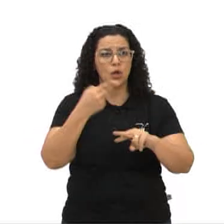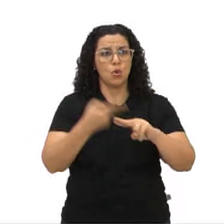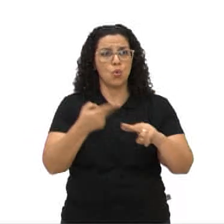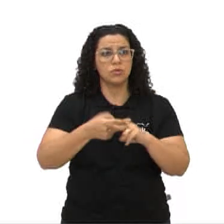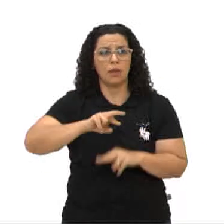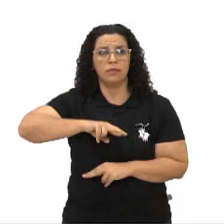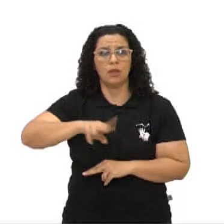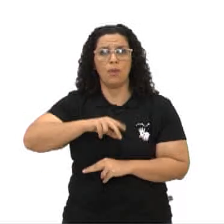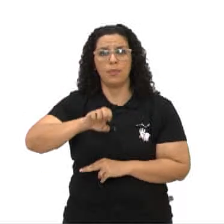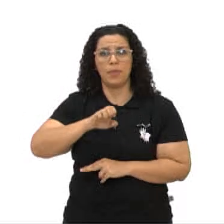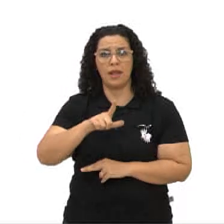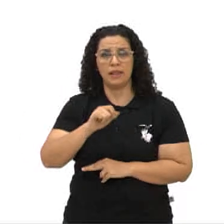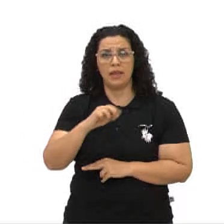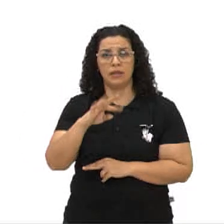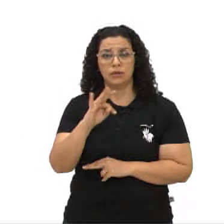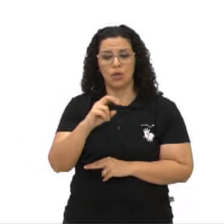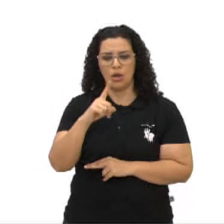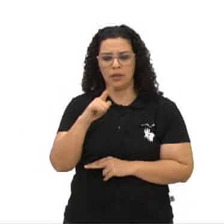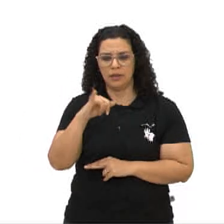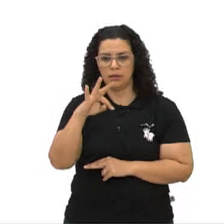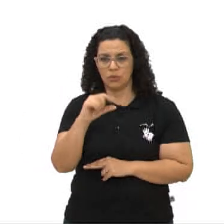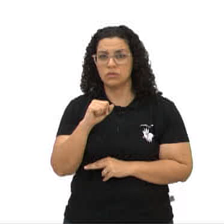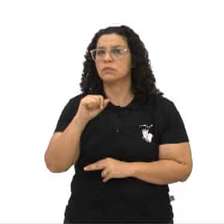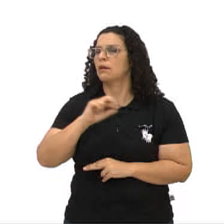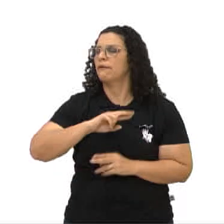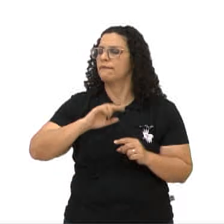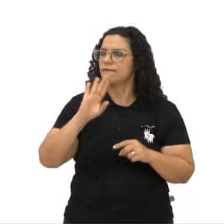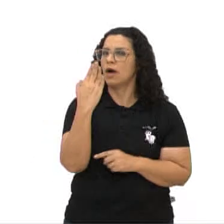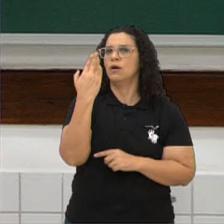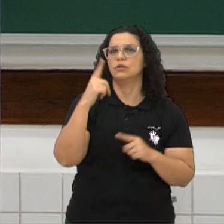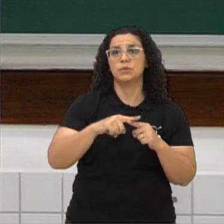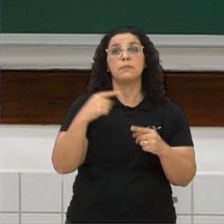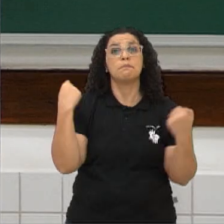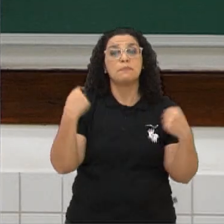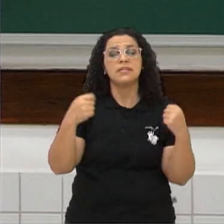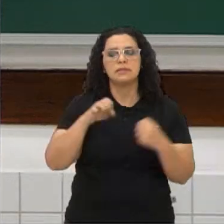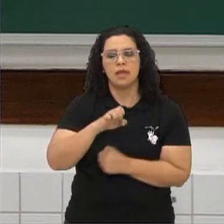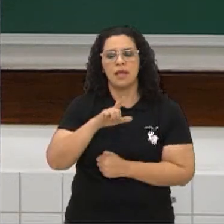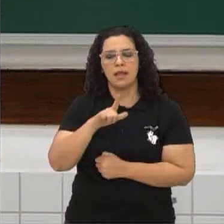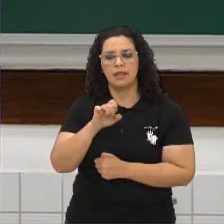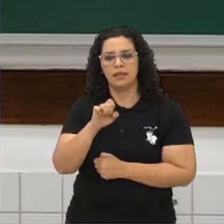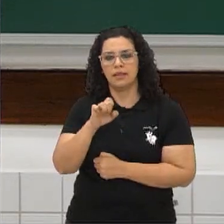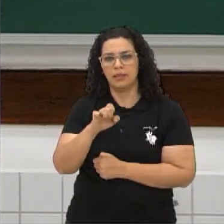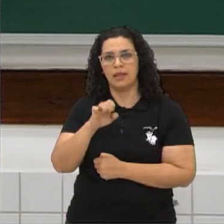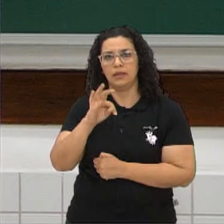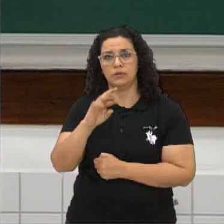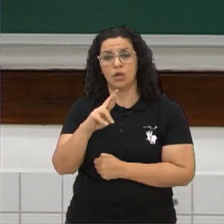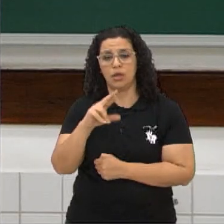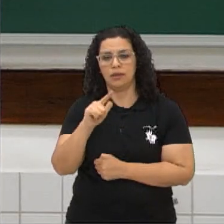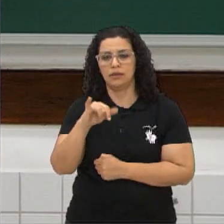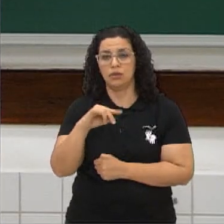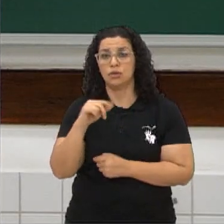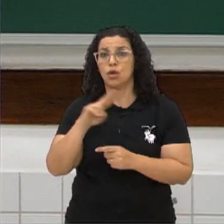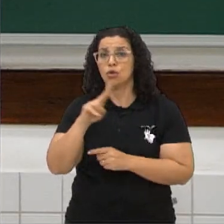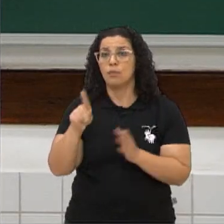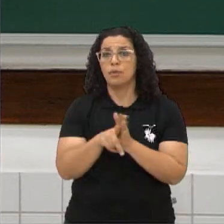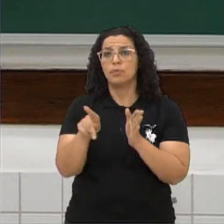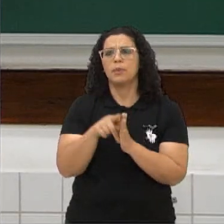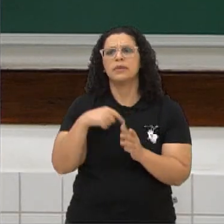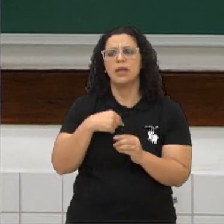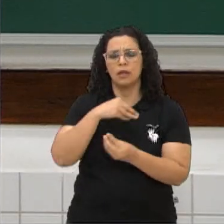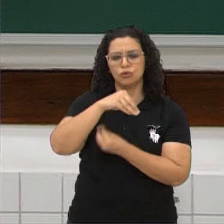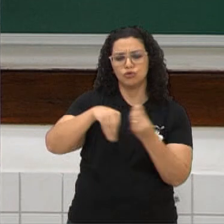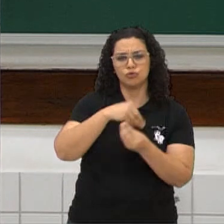não são eletrólitos. Falso. As substâncias utilizadas têm que ser eletrólitos. Eletrólito é o nome que a gente dá